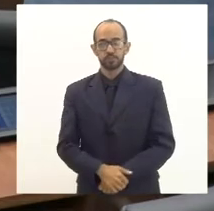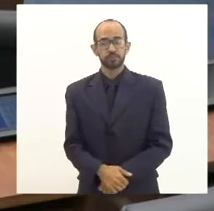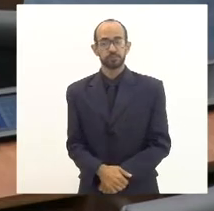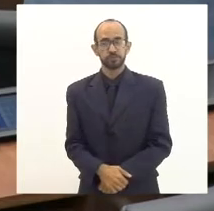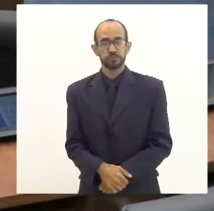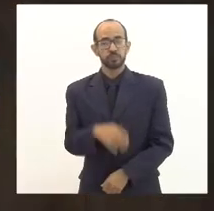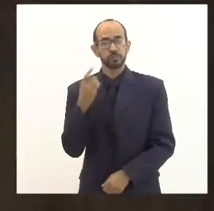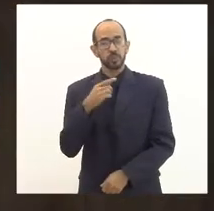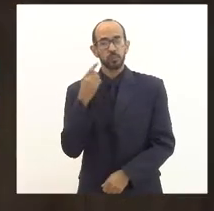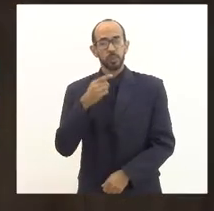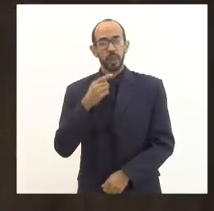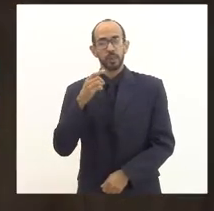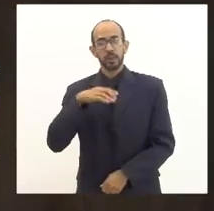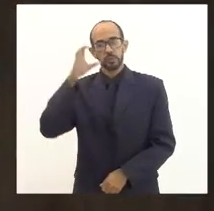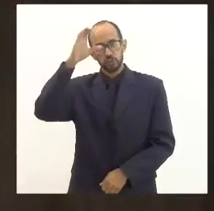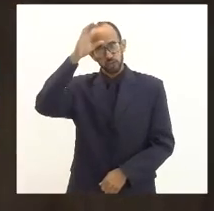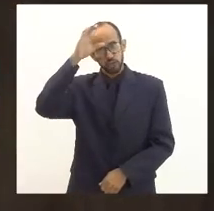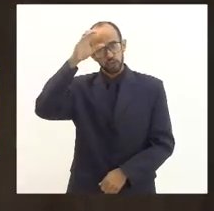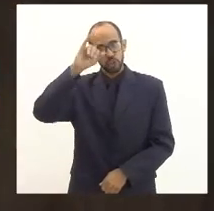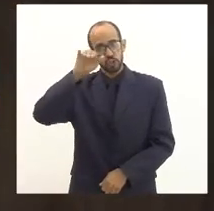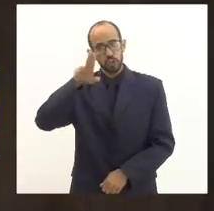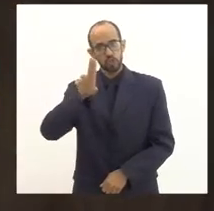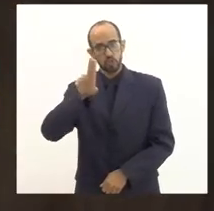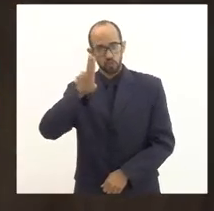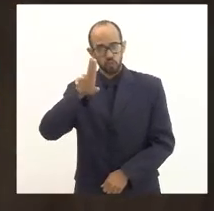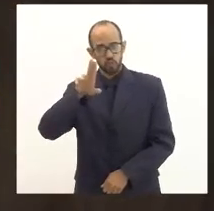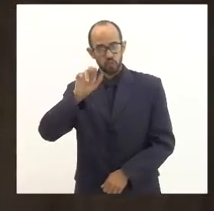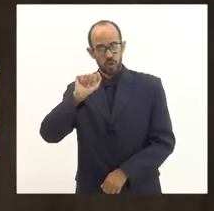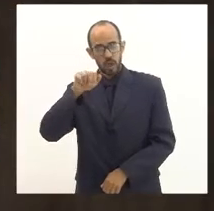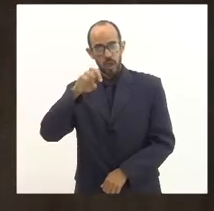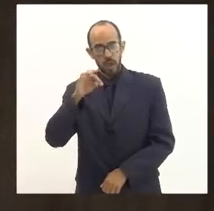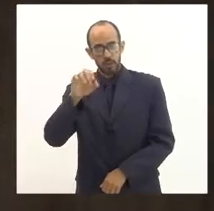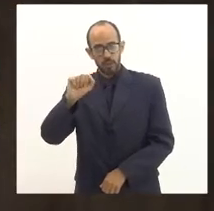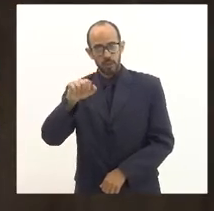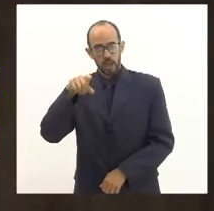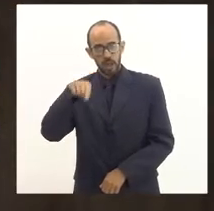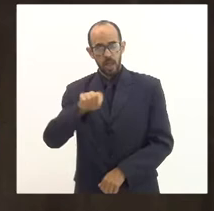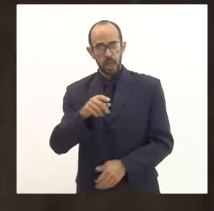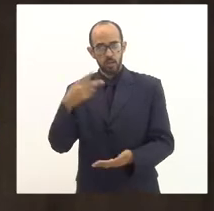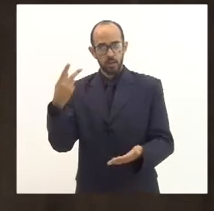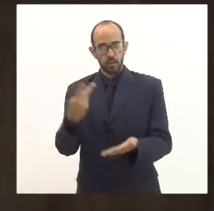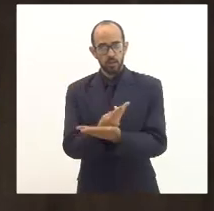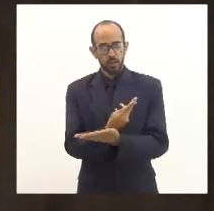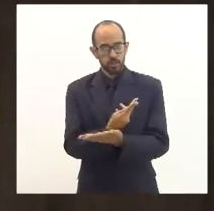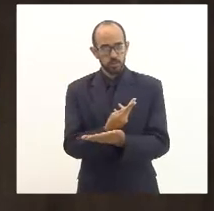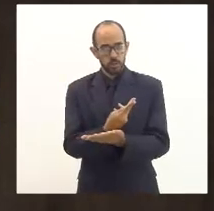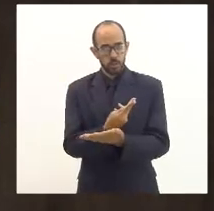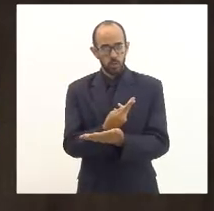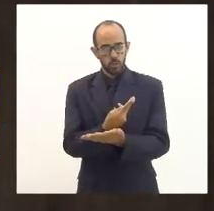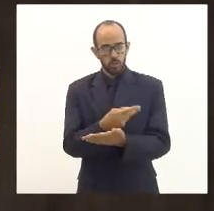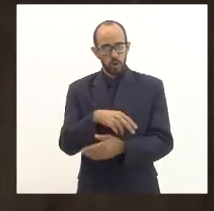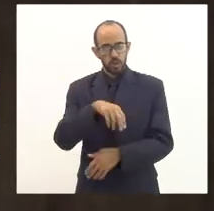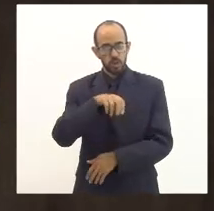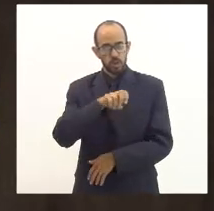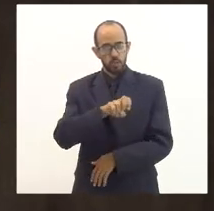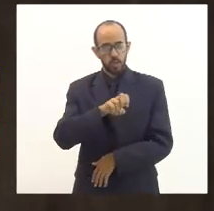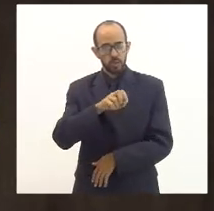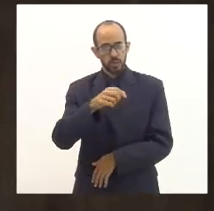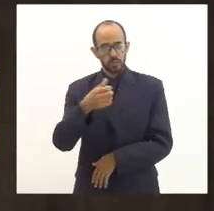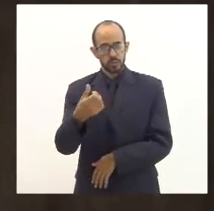a deputada tia Ju a ata reflete com exatidão o ocorrido na